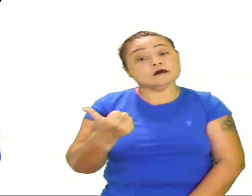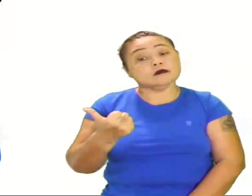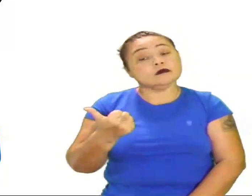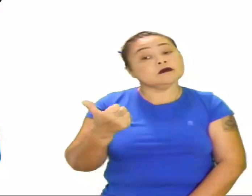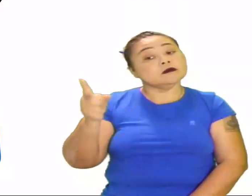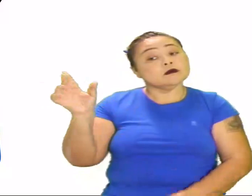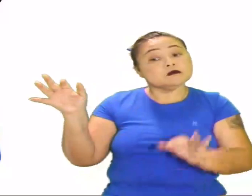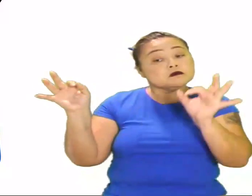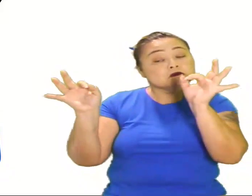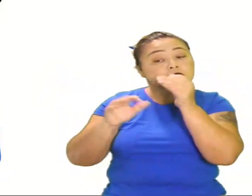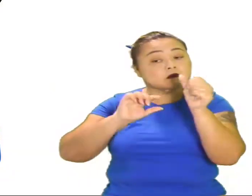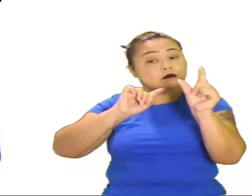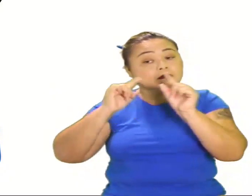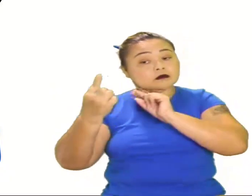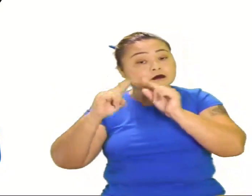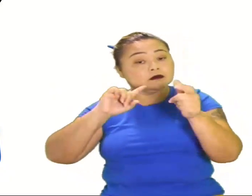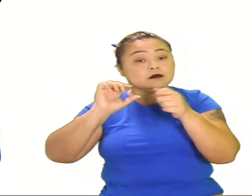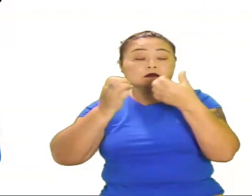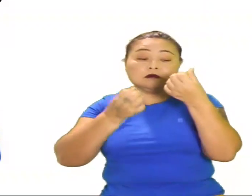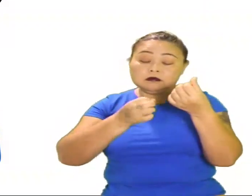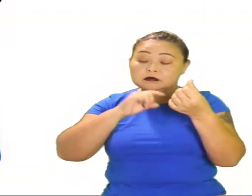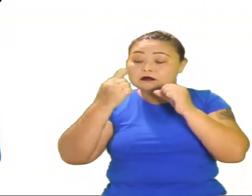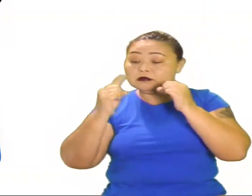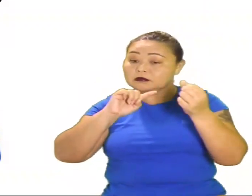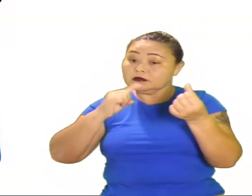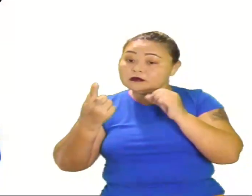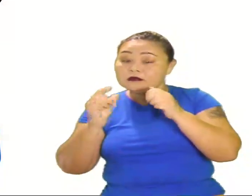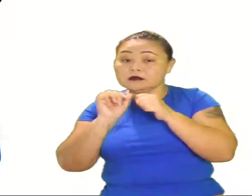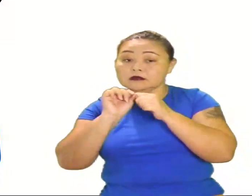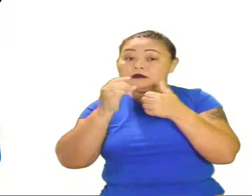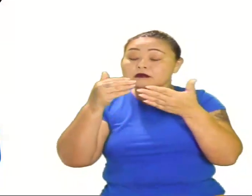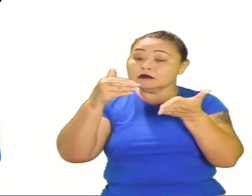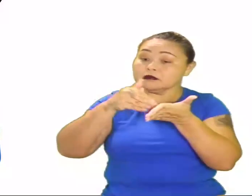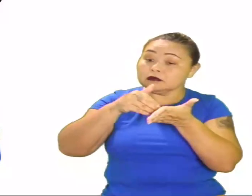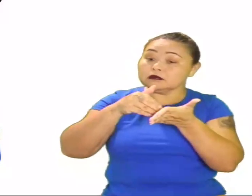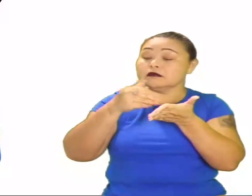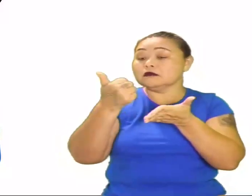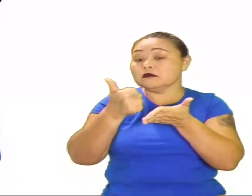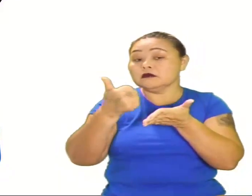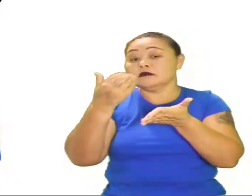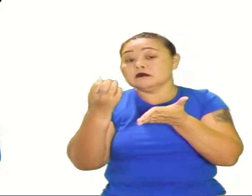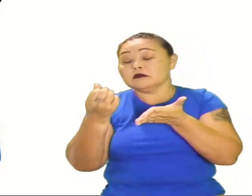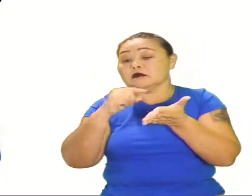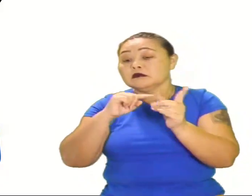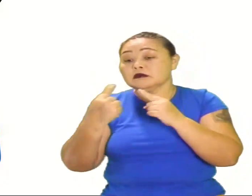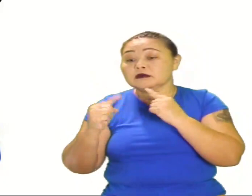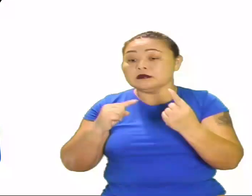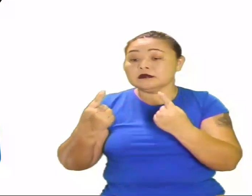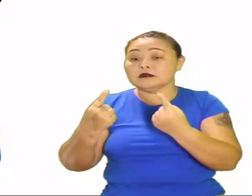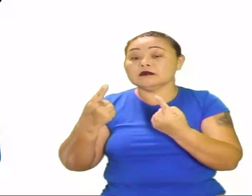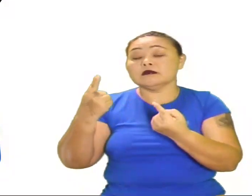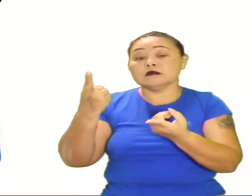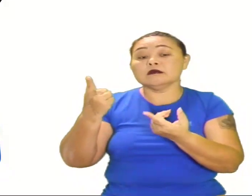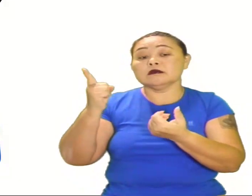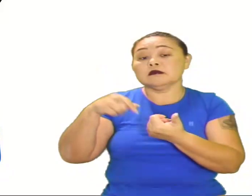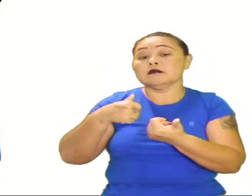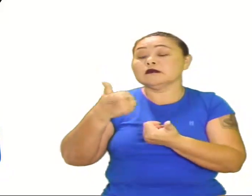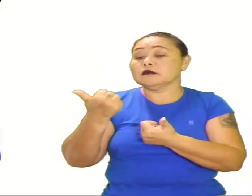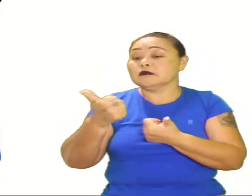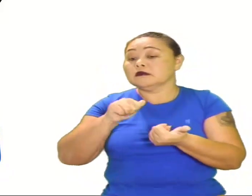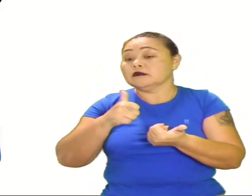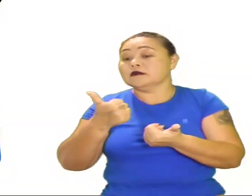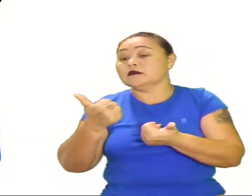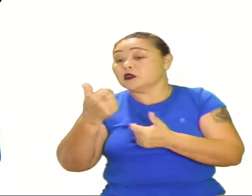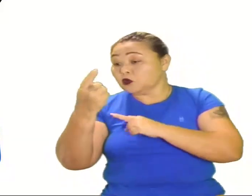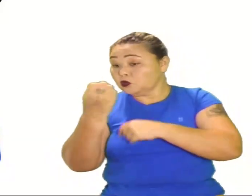Pronto, então foi alternando entre o 6 e o 1. 6 e 1, o final, né? Do algarismo. No algarismo final foi o 1 e o 6. 1